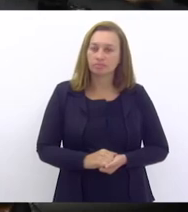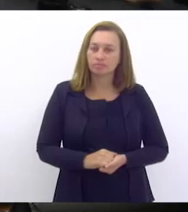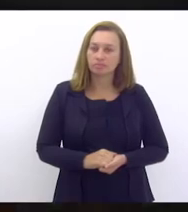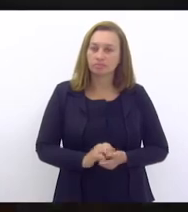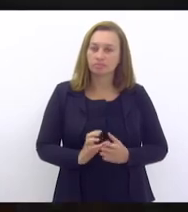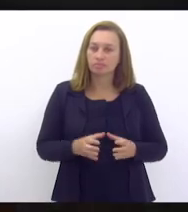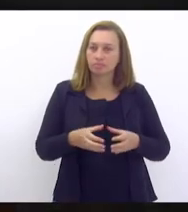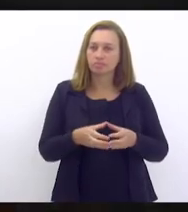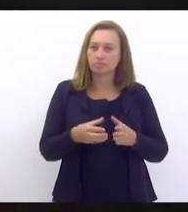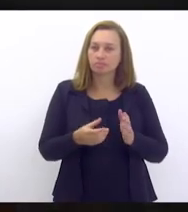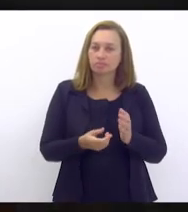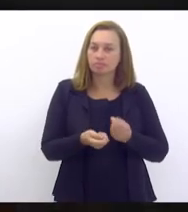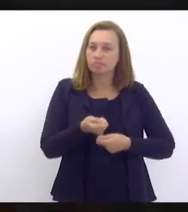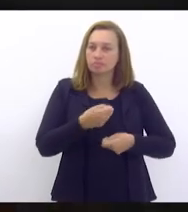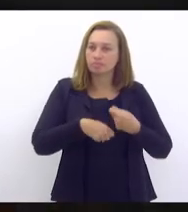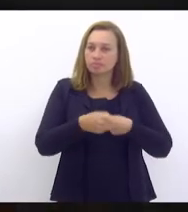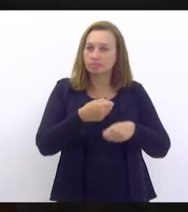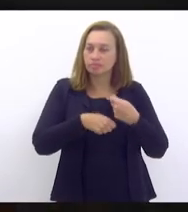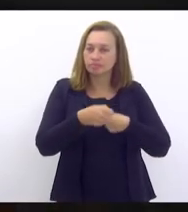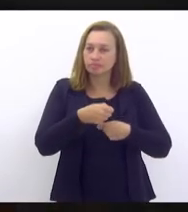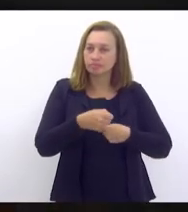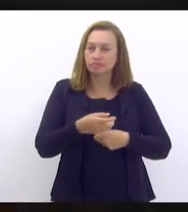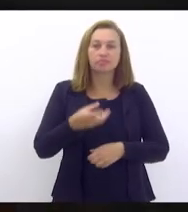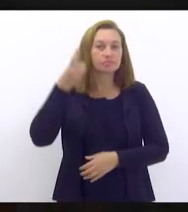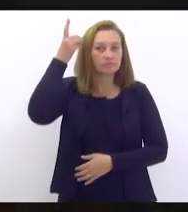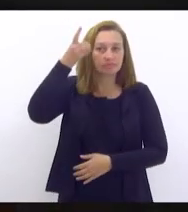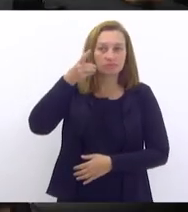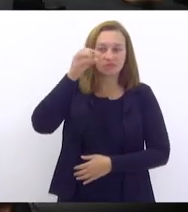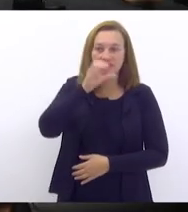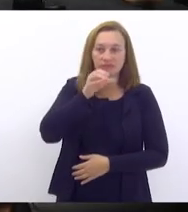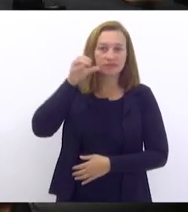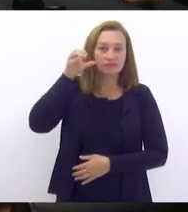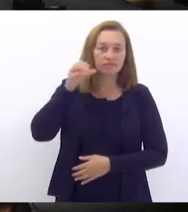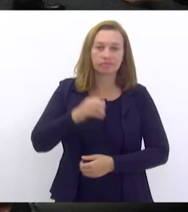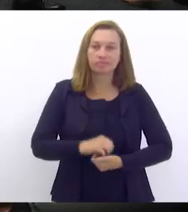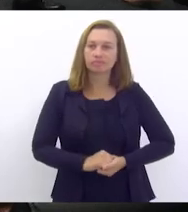Comissão de Economia, deputada Célia.